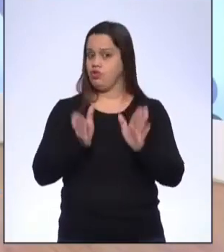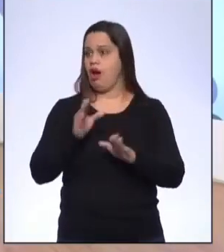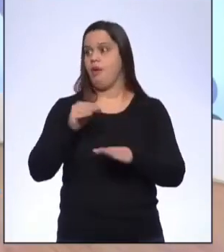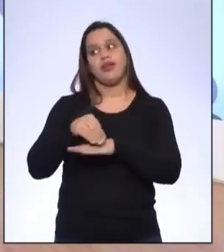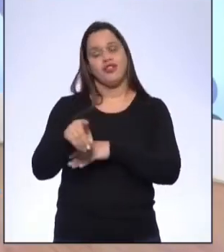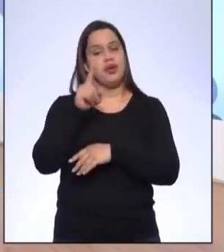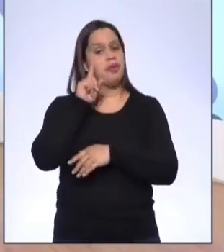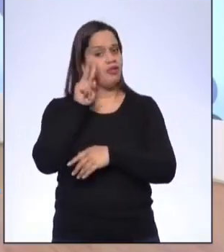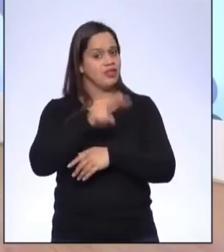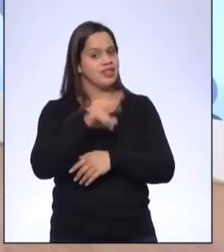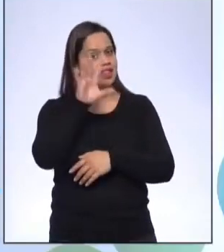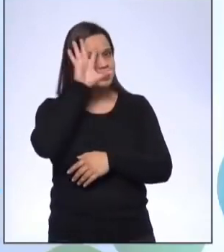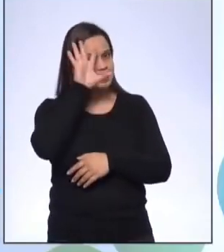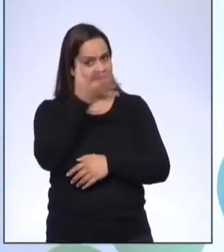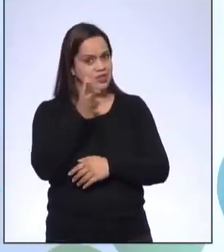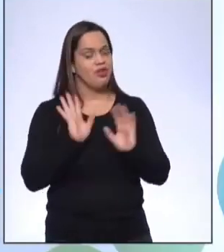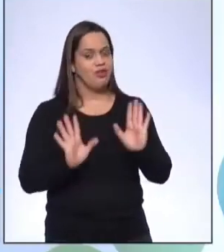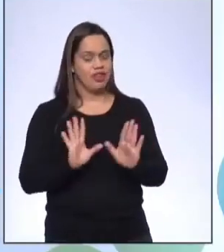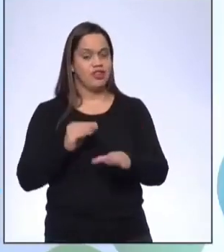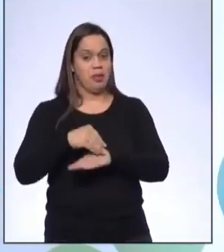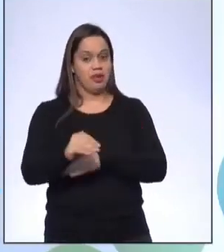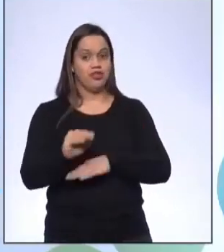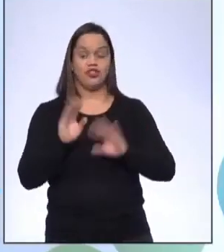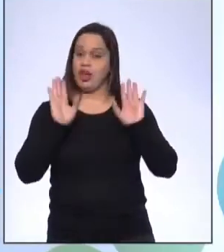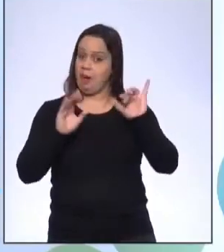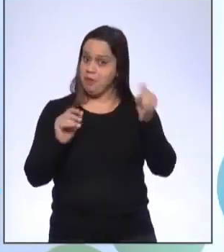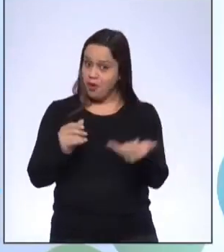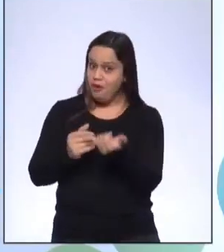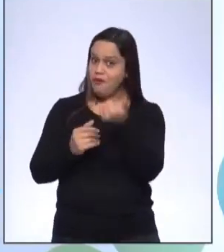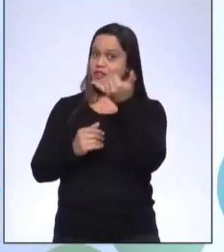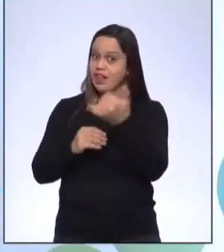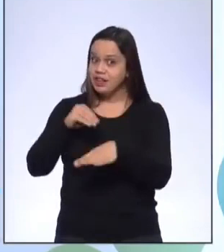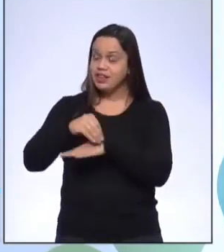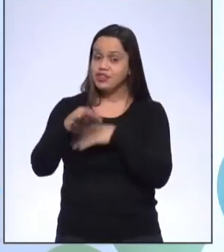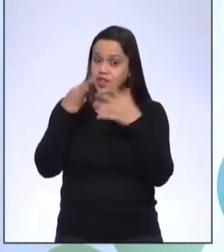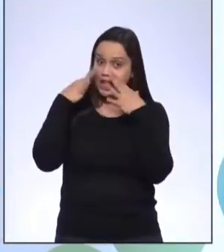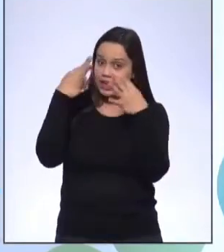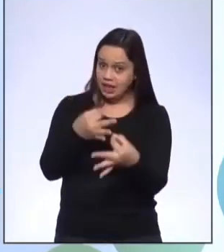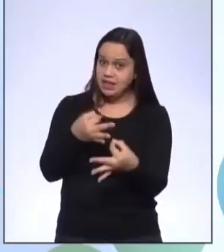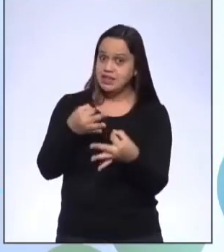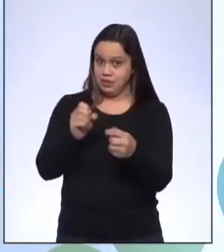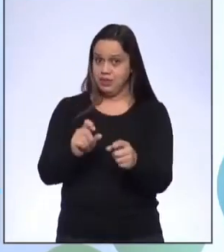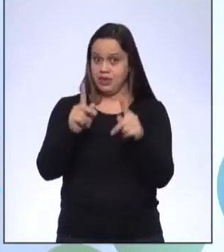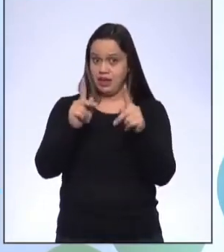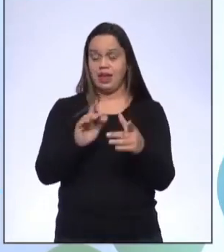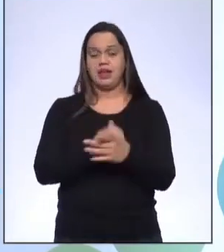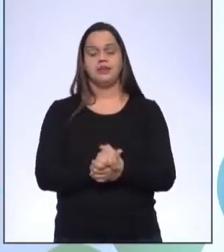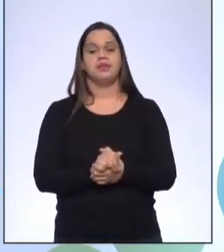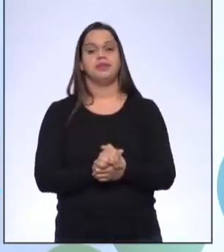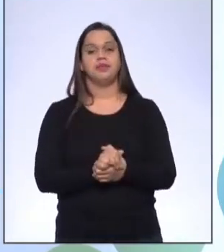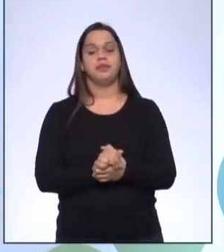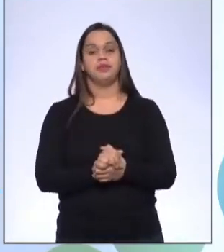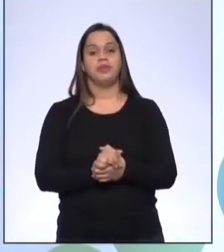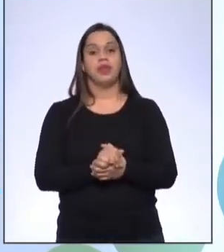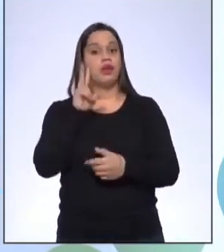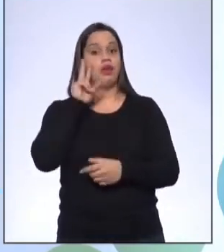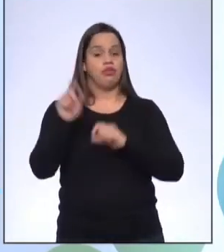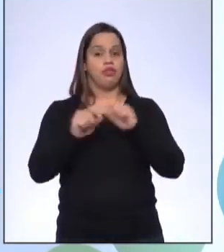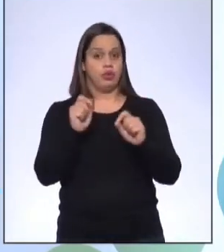vocês. Né? Na verdade, aproveitem a dica, prestem atenção nisso. Então, estabeleçam